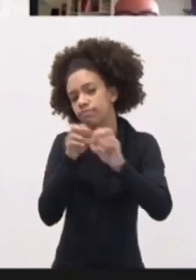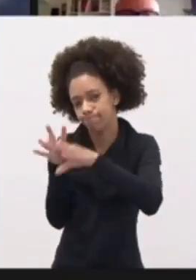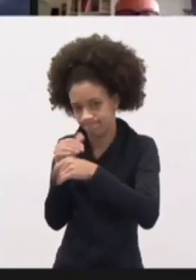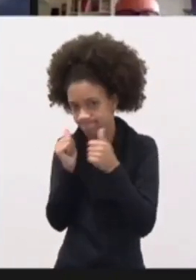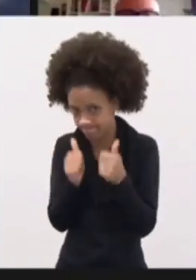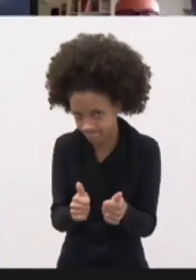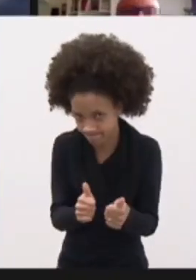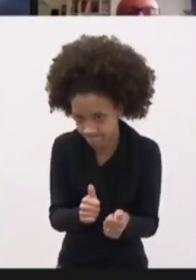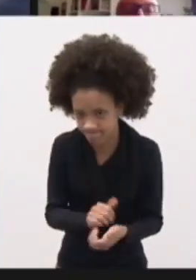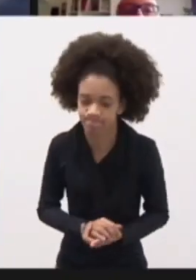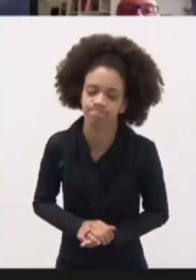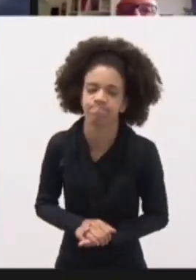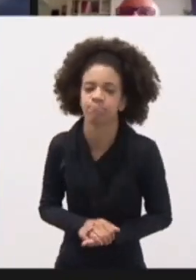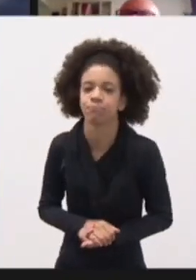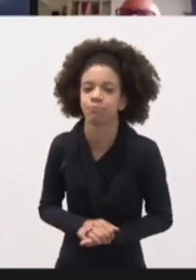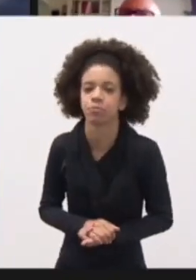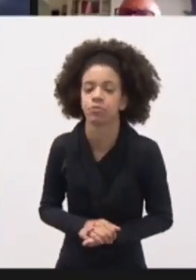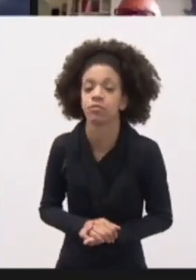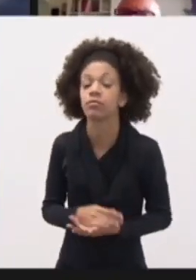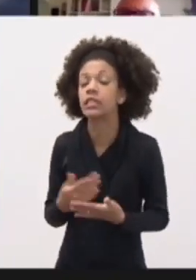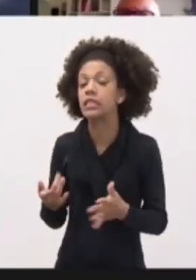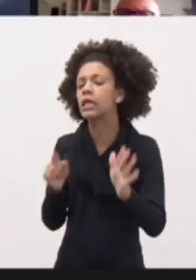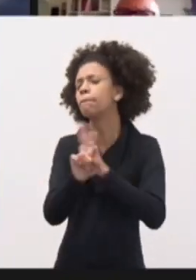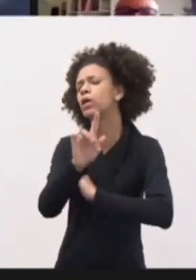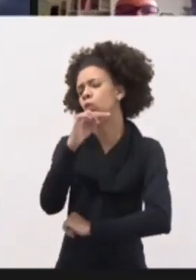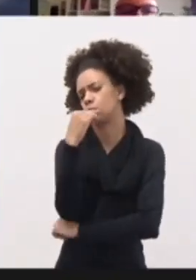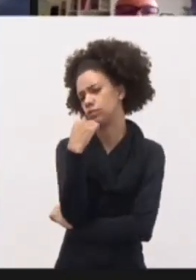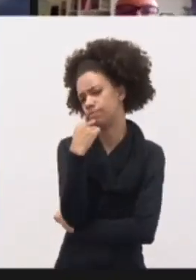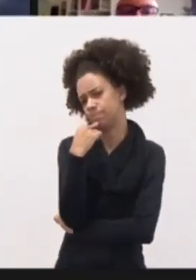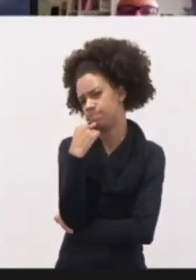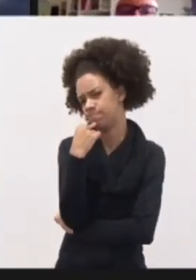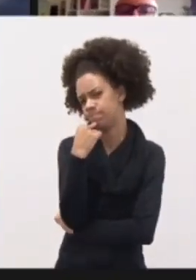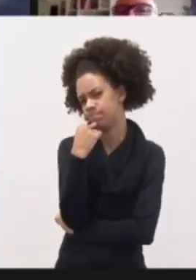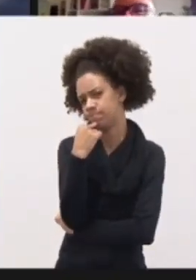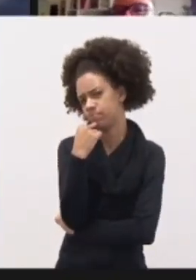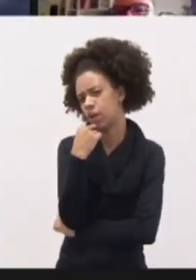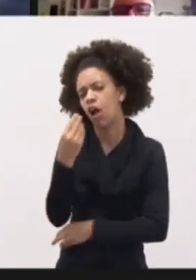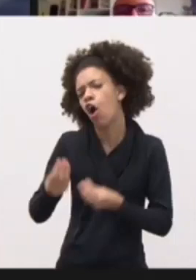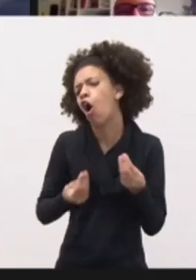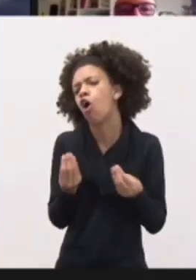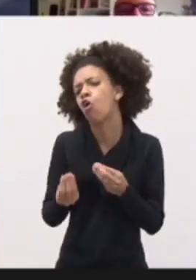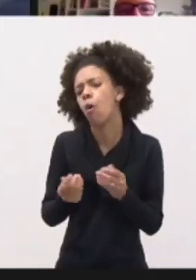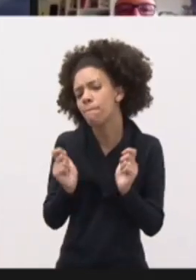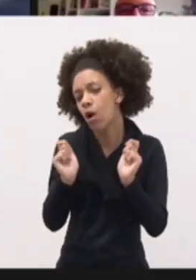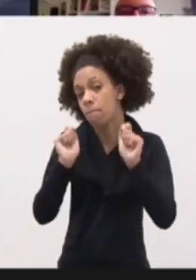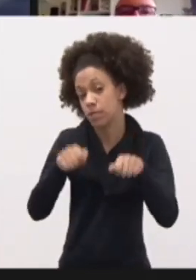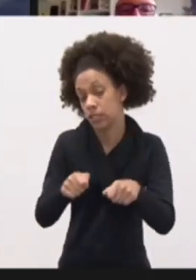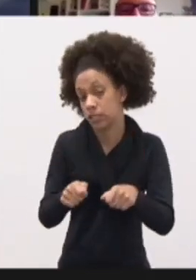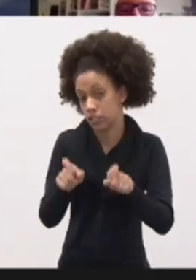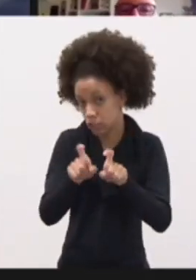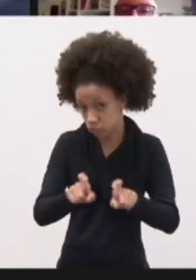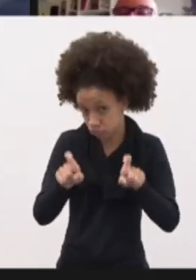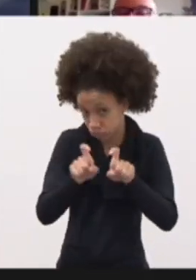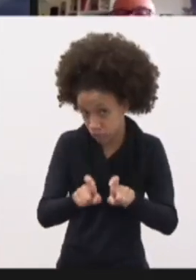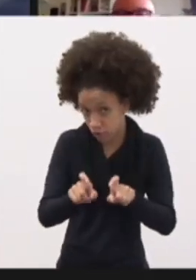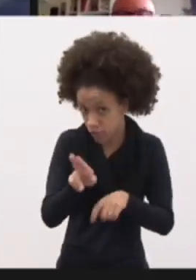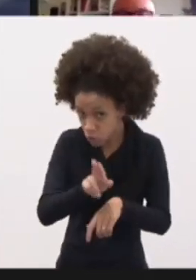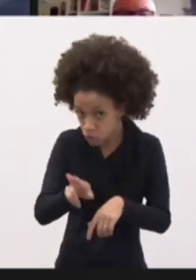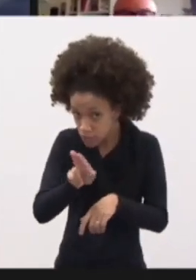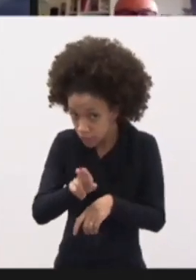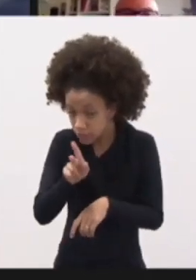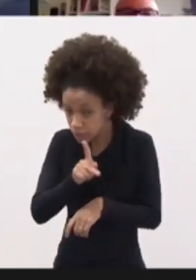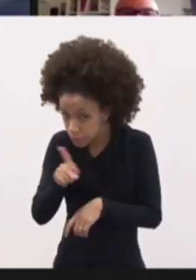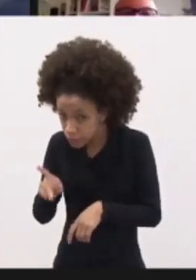né? E aí, a pergunta que fica, né? Como a competência digital foi utilizada na aula do professor